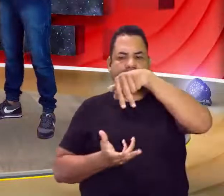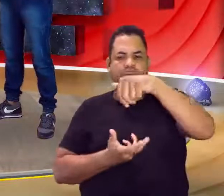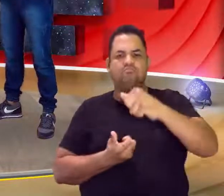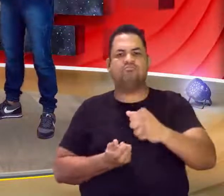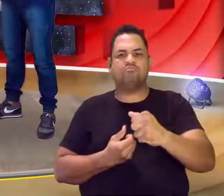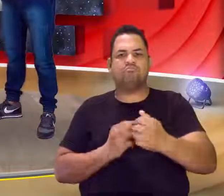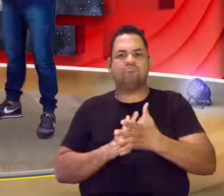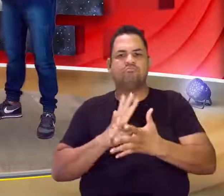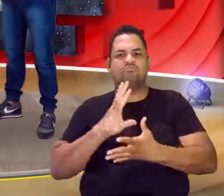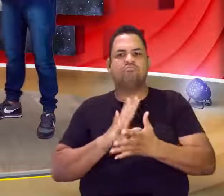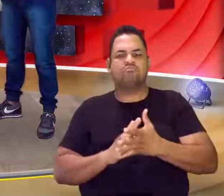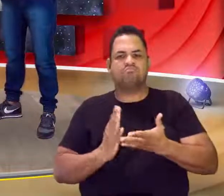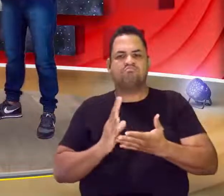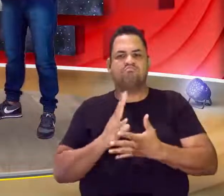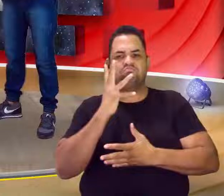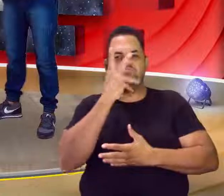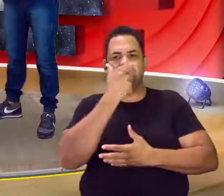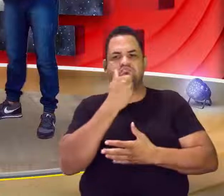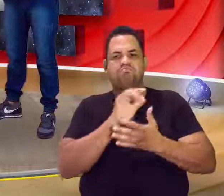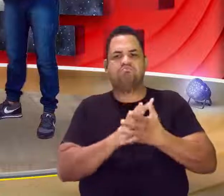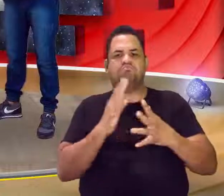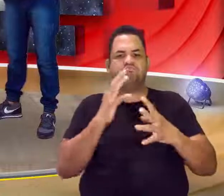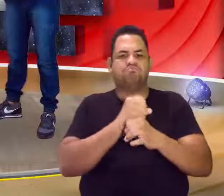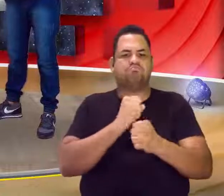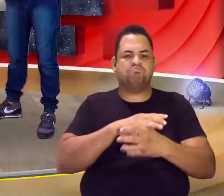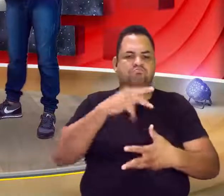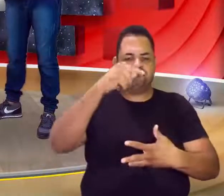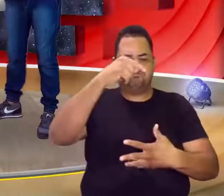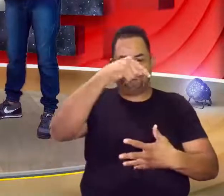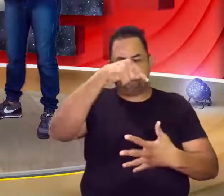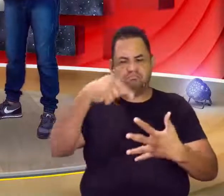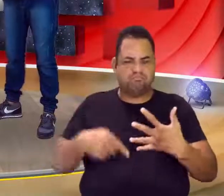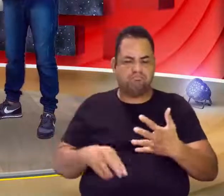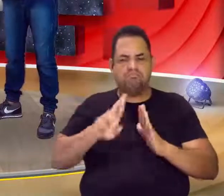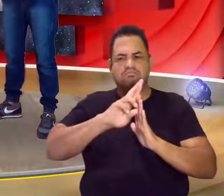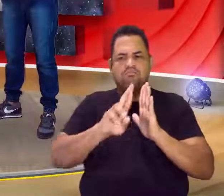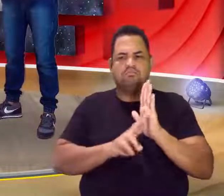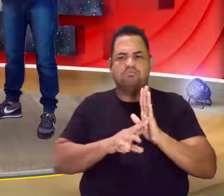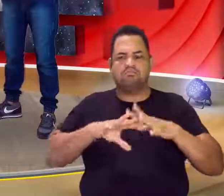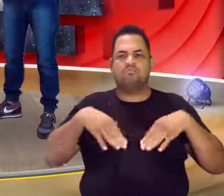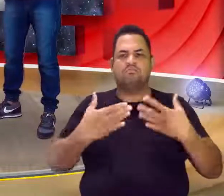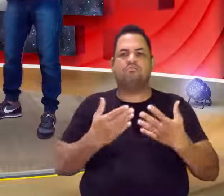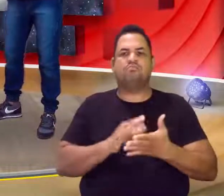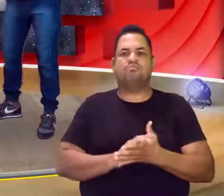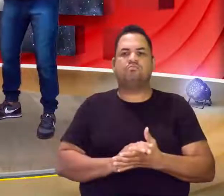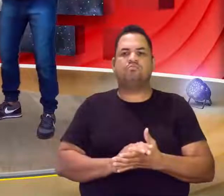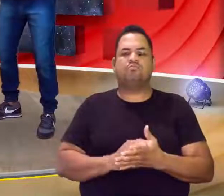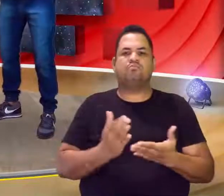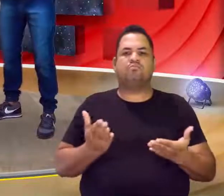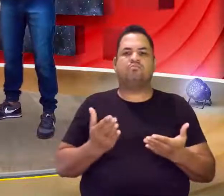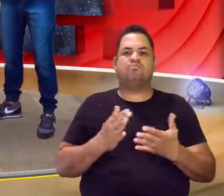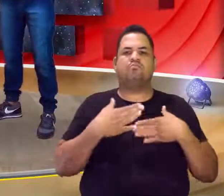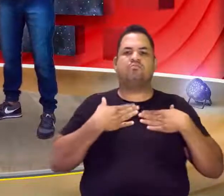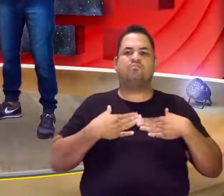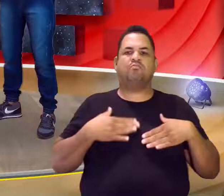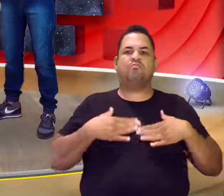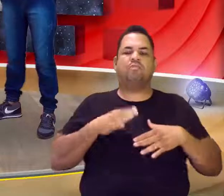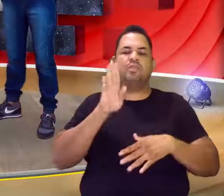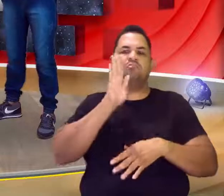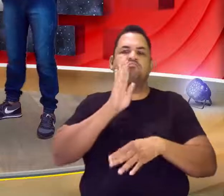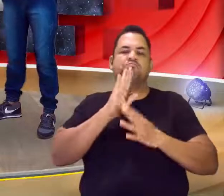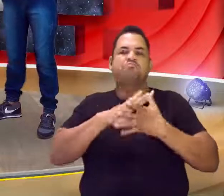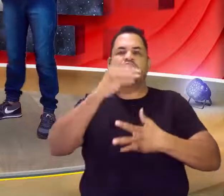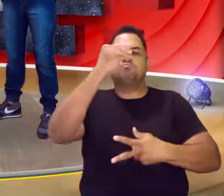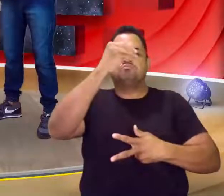lá. Tudo que você já viu, as operações, as propriedades, as regras. E o mais tranquilo e o mais legal